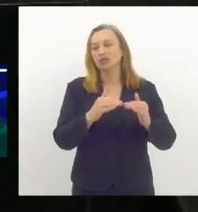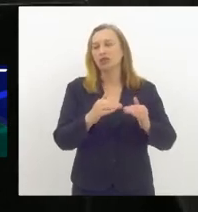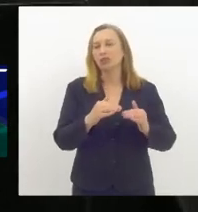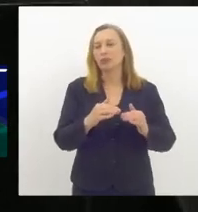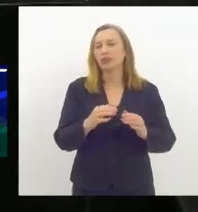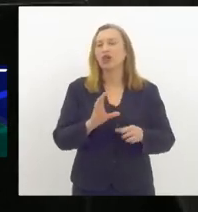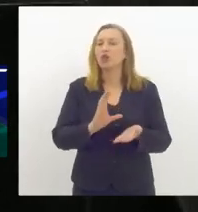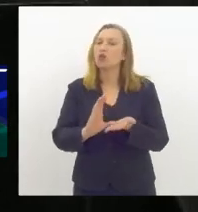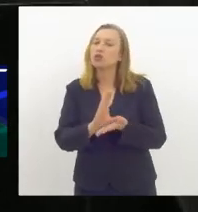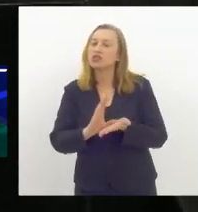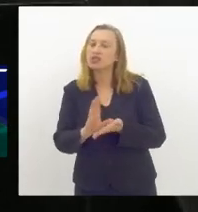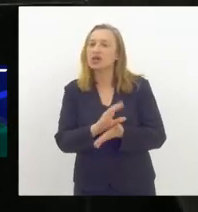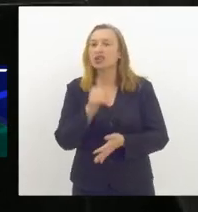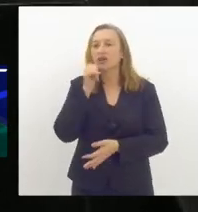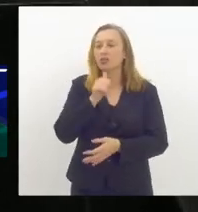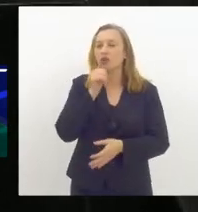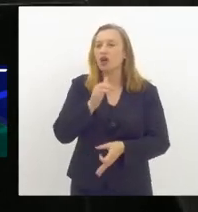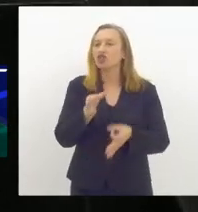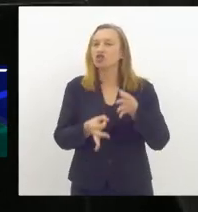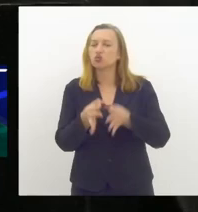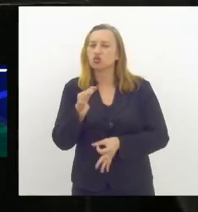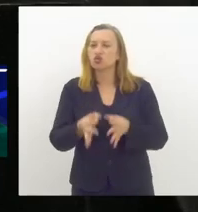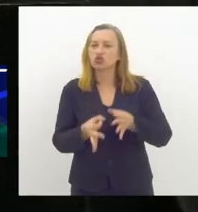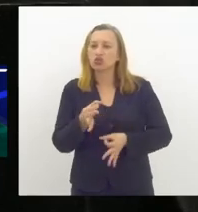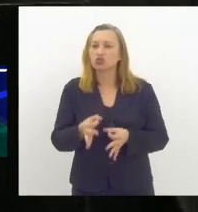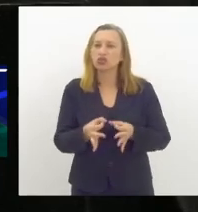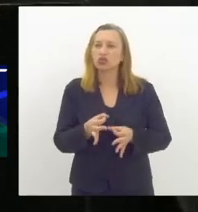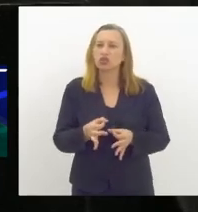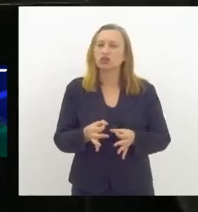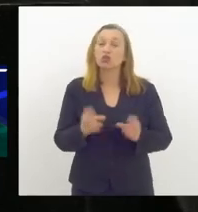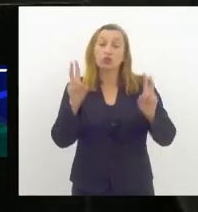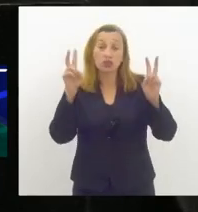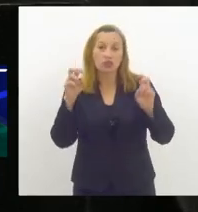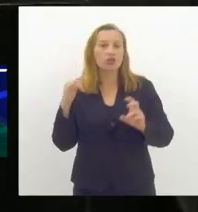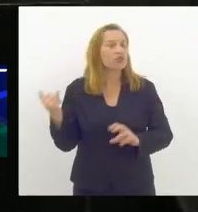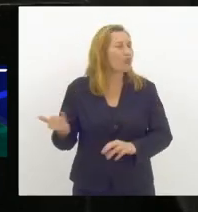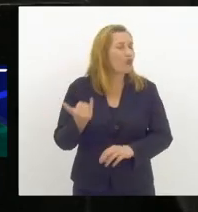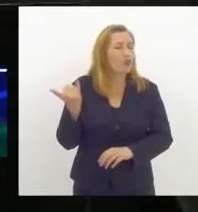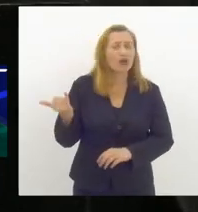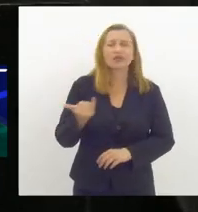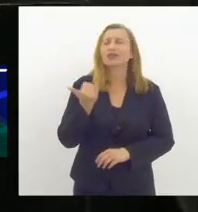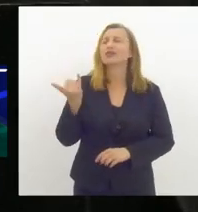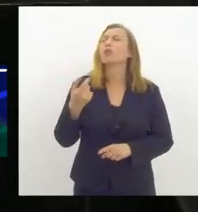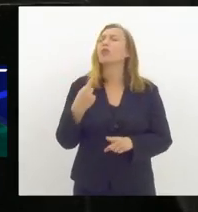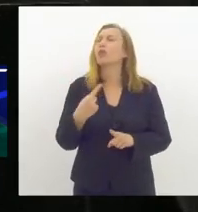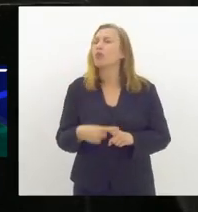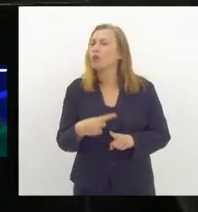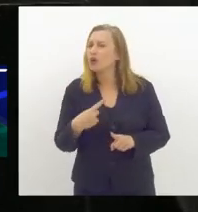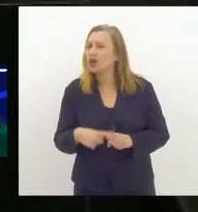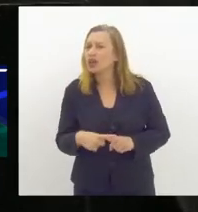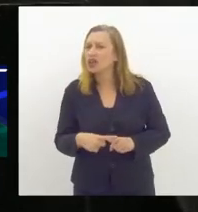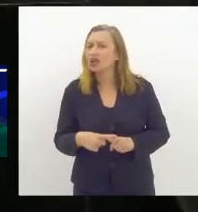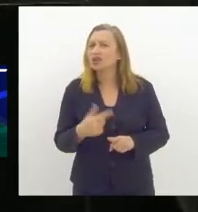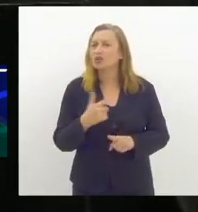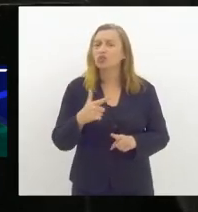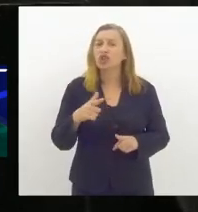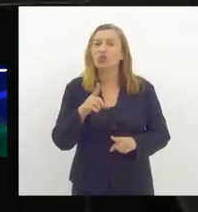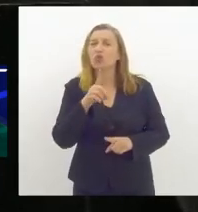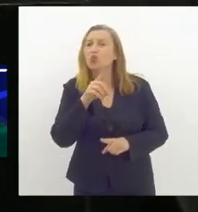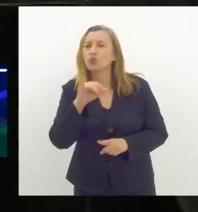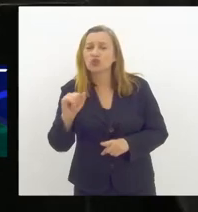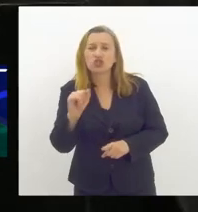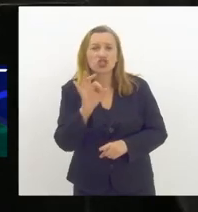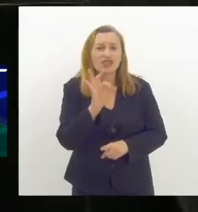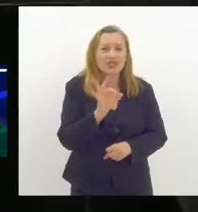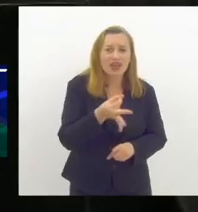Conselho Nacional de Justiça e um tema que é importantíssimo porque ele não tem uma data